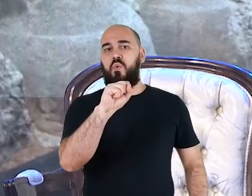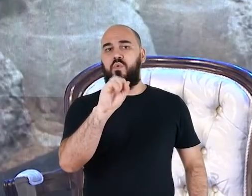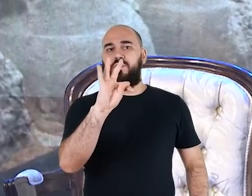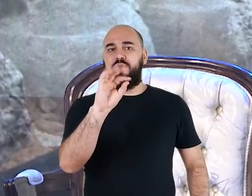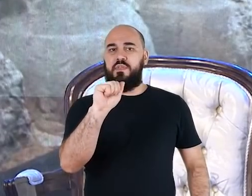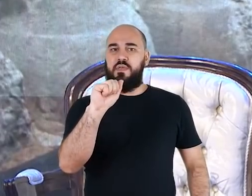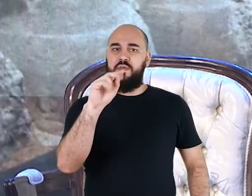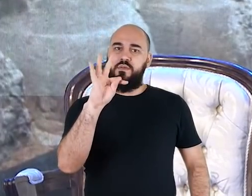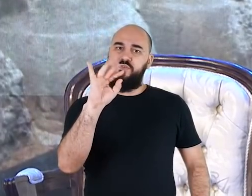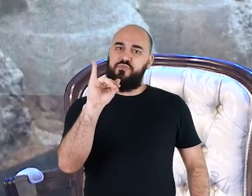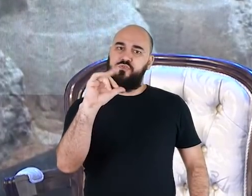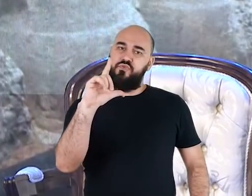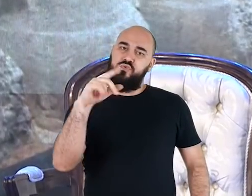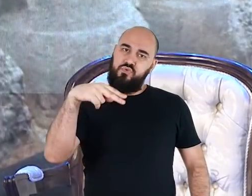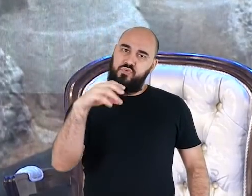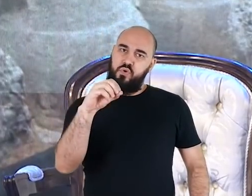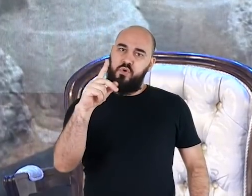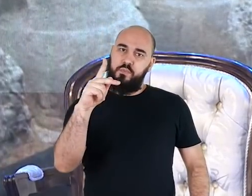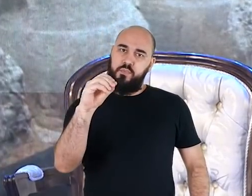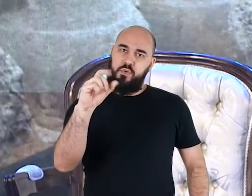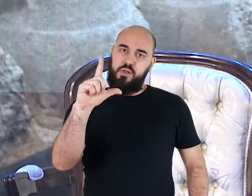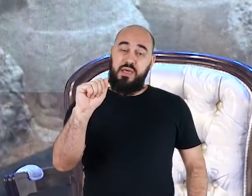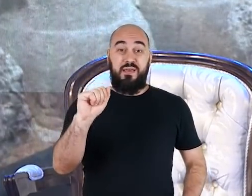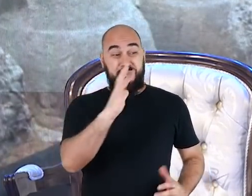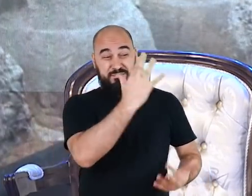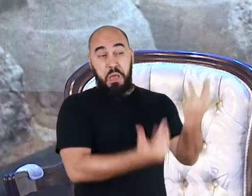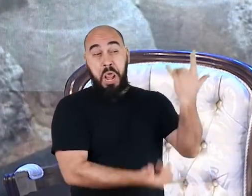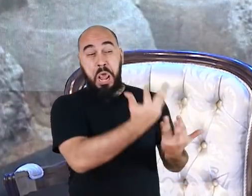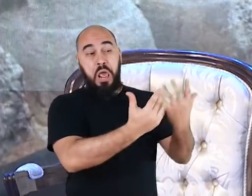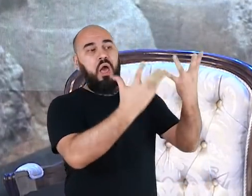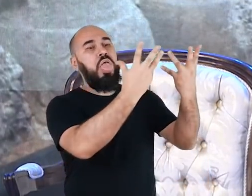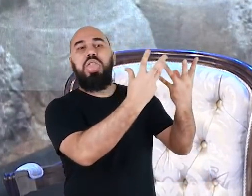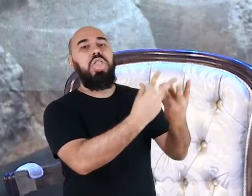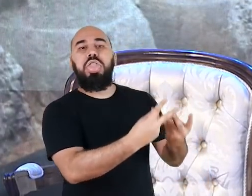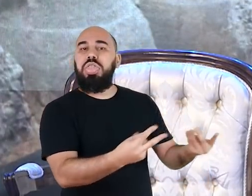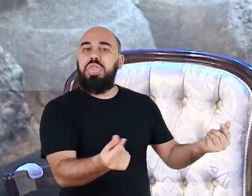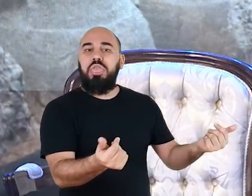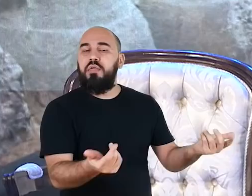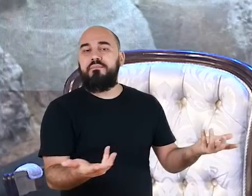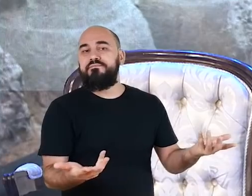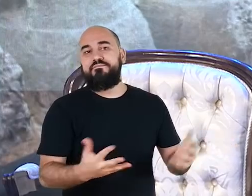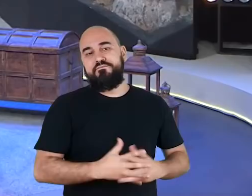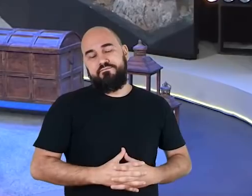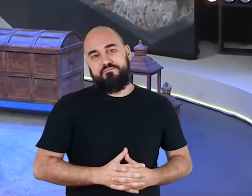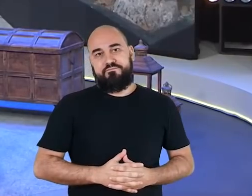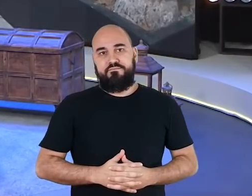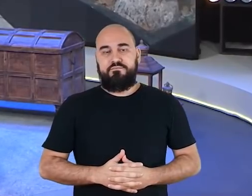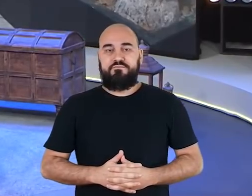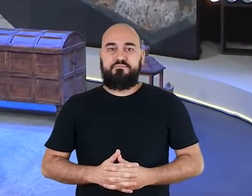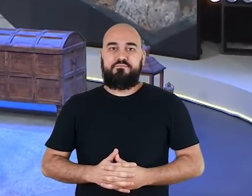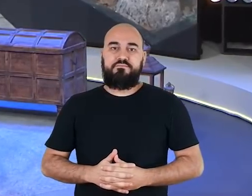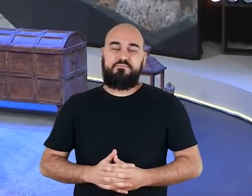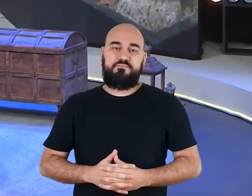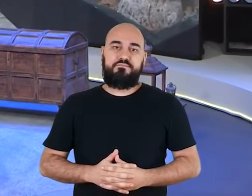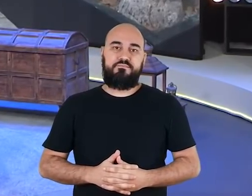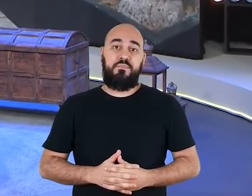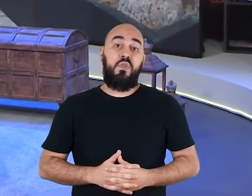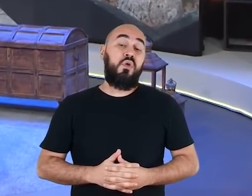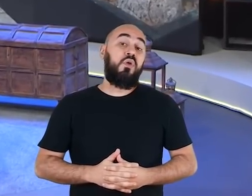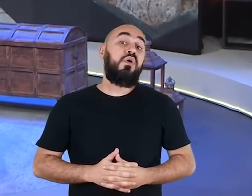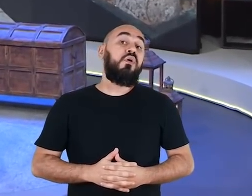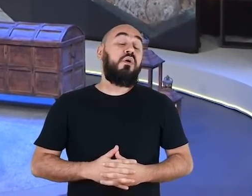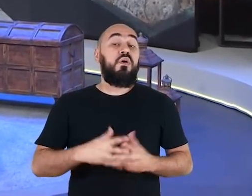5º século depois de Cristo, e hoje nada sobrou dela para contar a história. Temos também um